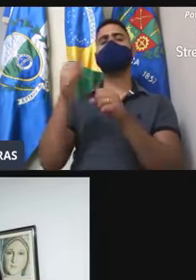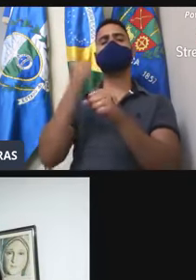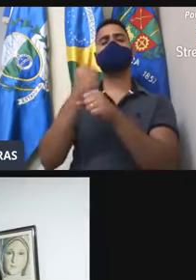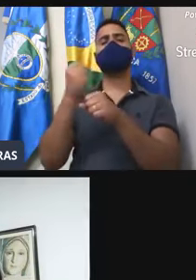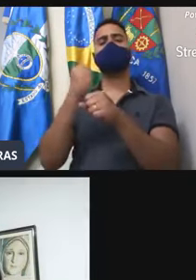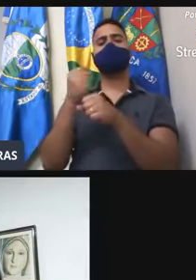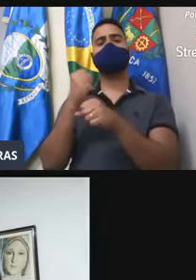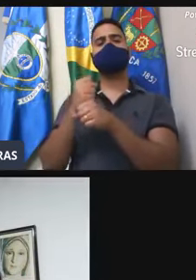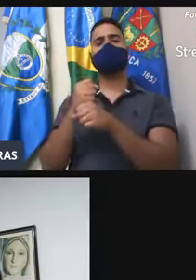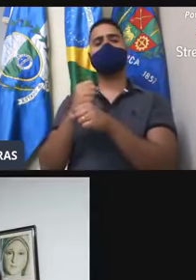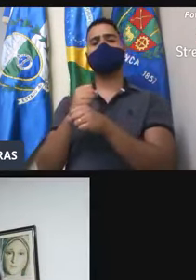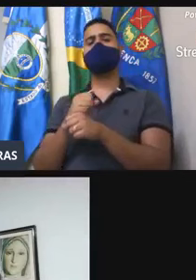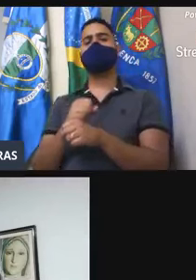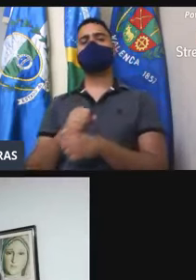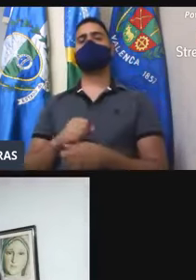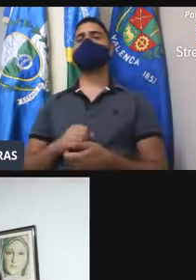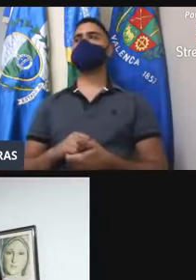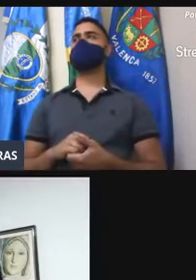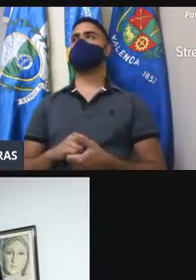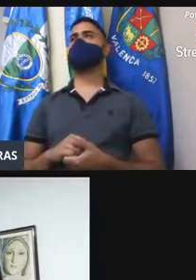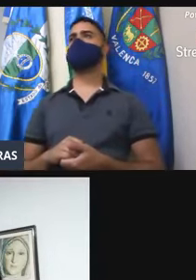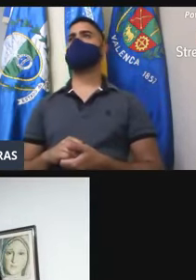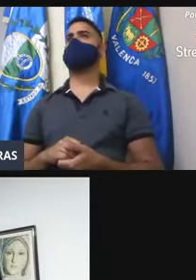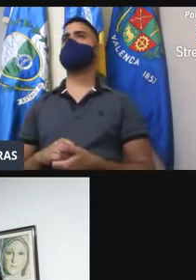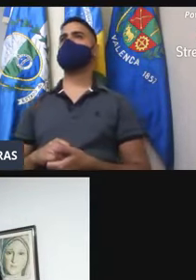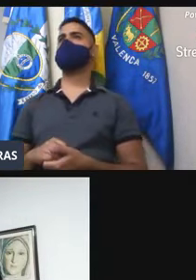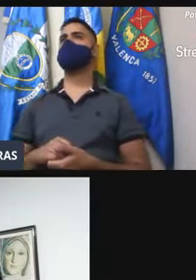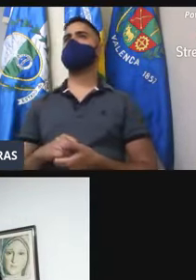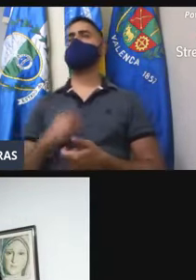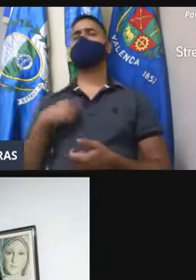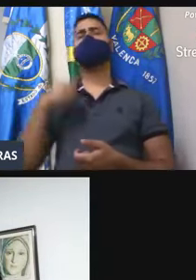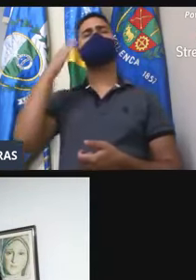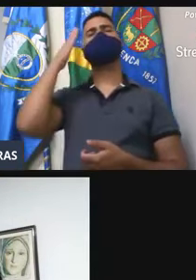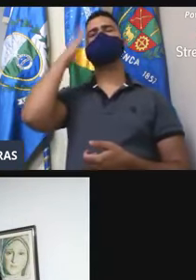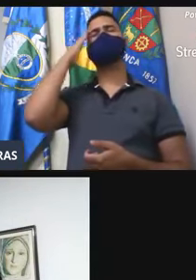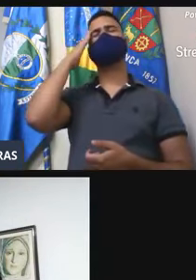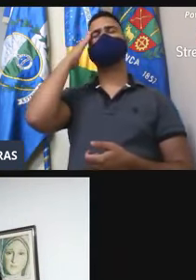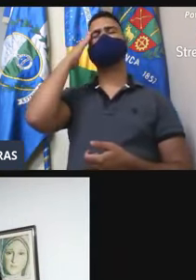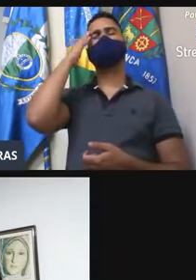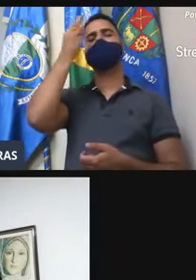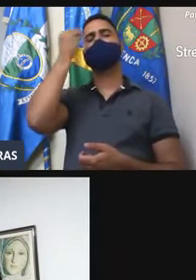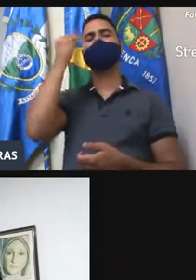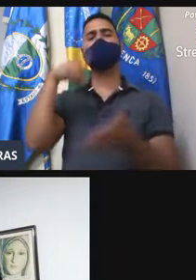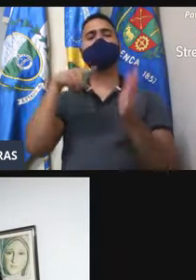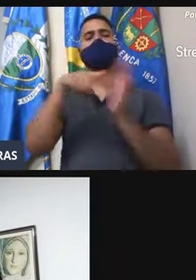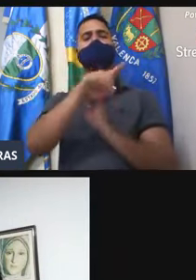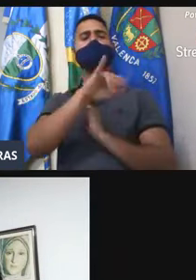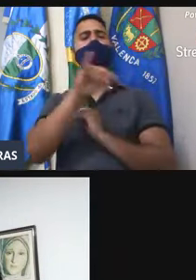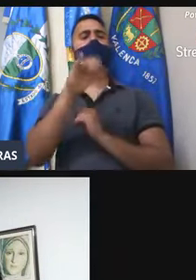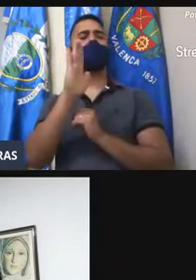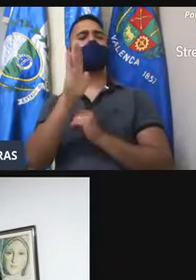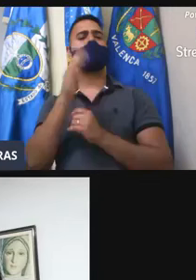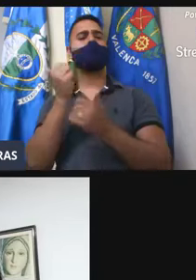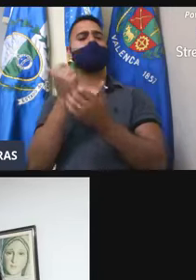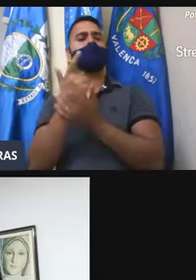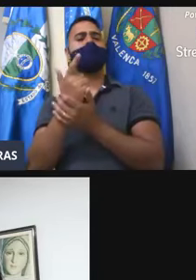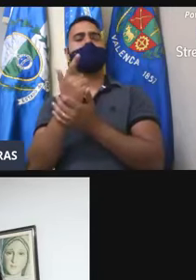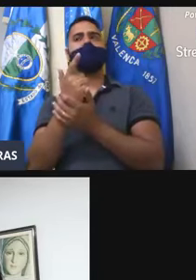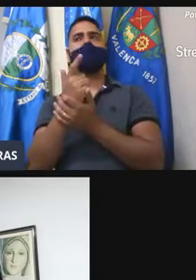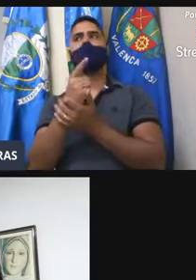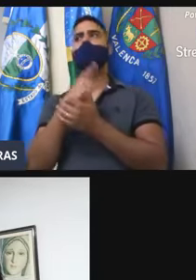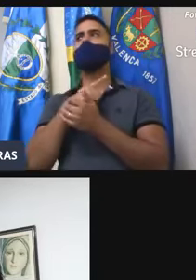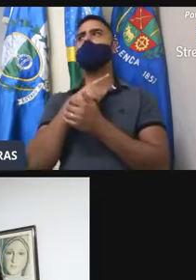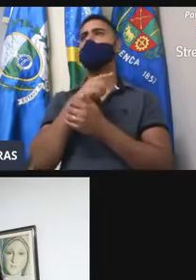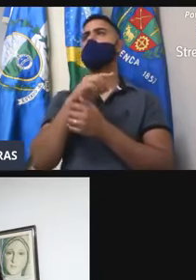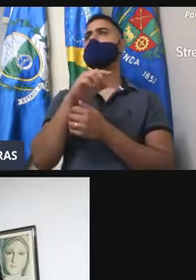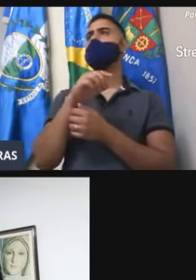coisa toda, e eu nunca me lembrei de perguntá-la se a gente já adquiriu a titularidade, ou seja, o registro